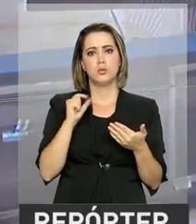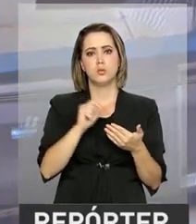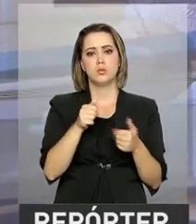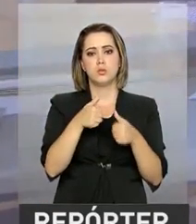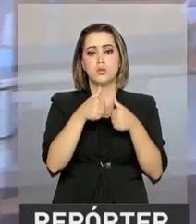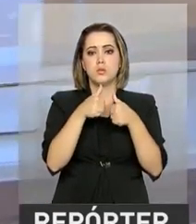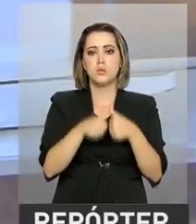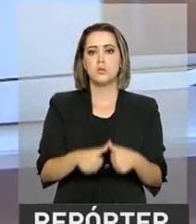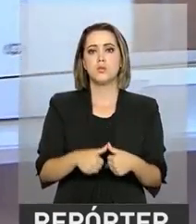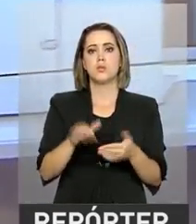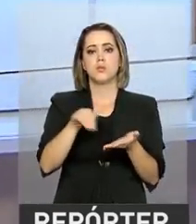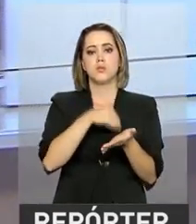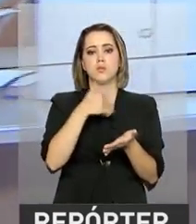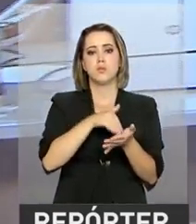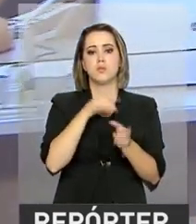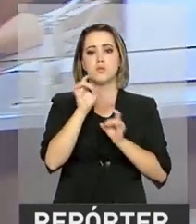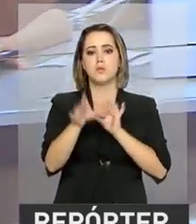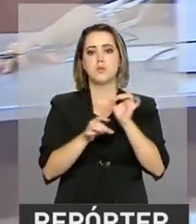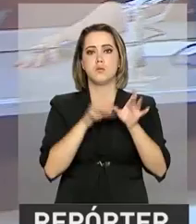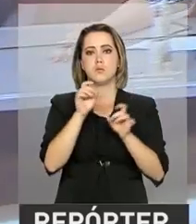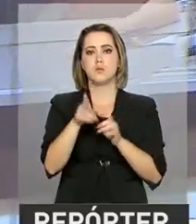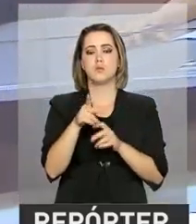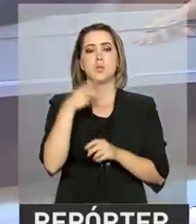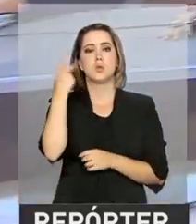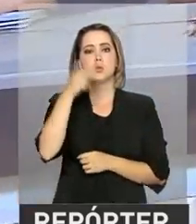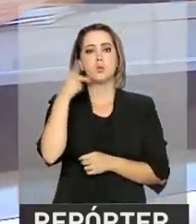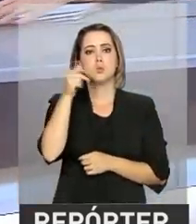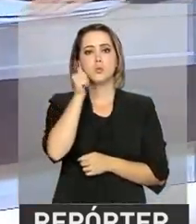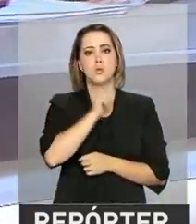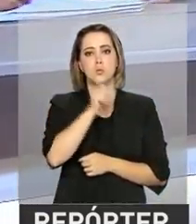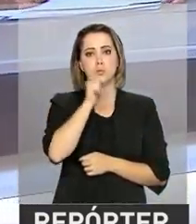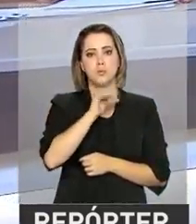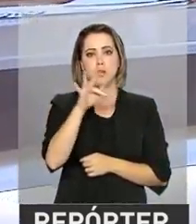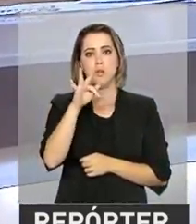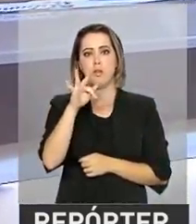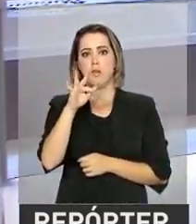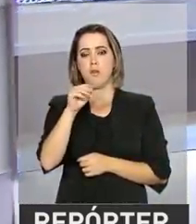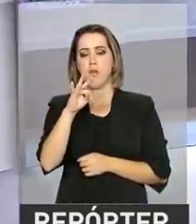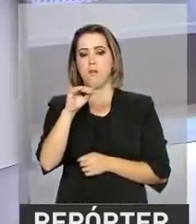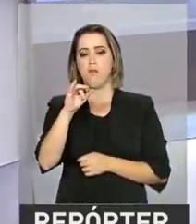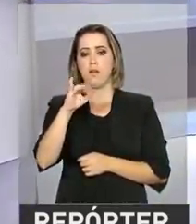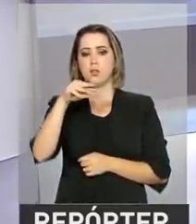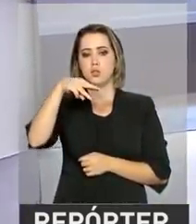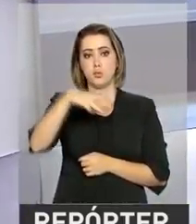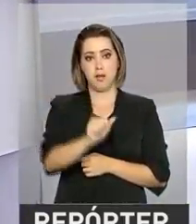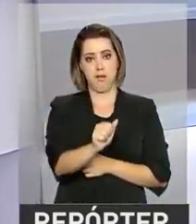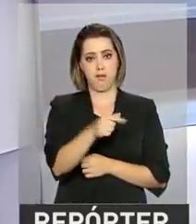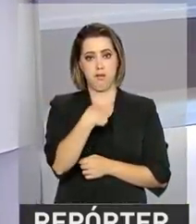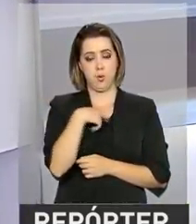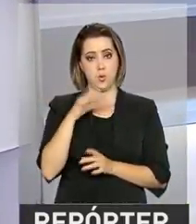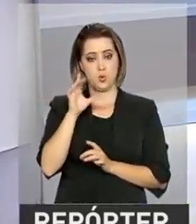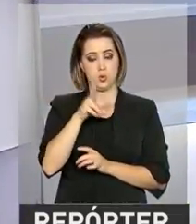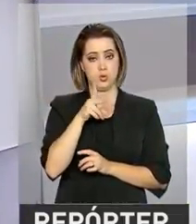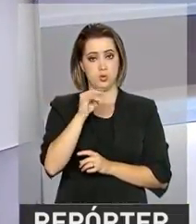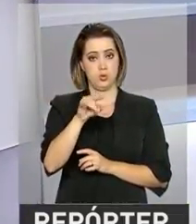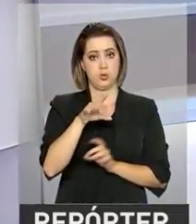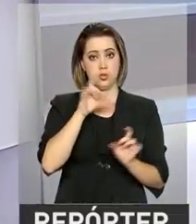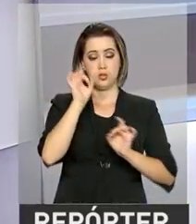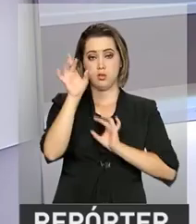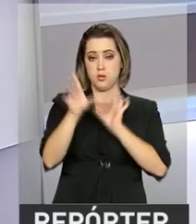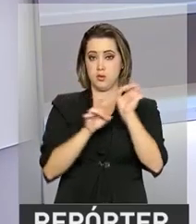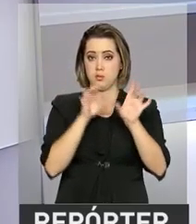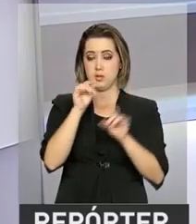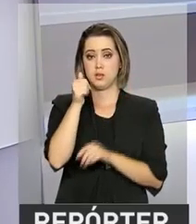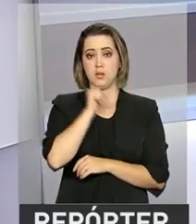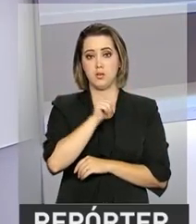a secretária especial de Políticas para as Mulheres, Fátima Pelaz. Hoje, no Dia Internacional da Mulher, entre os temas